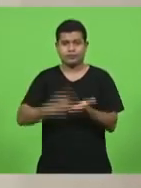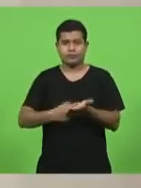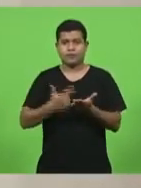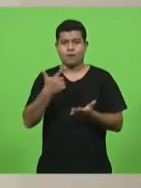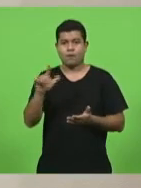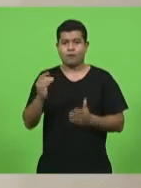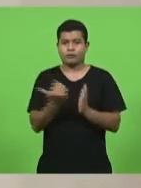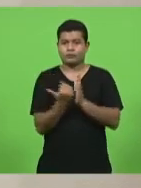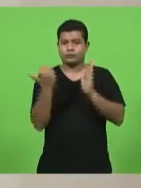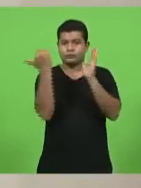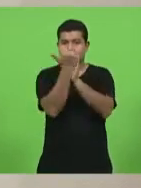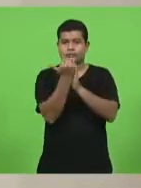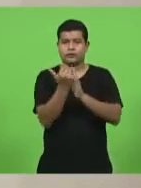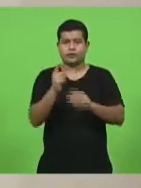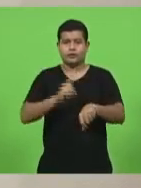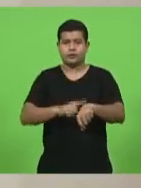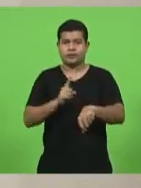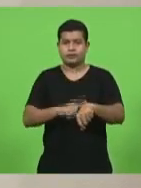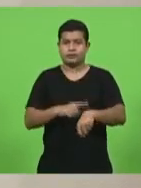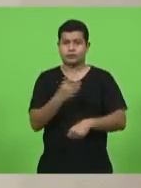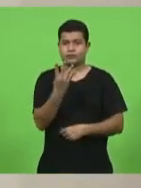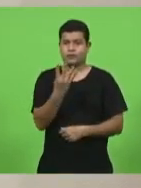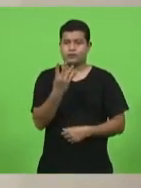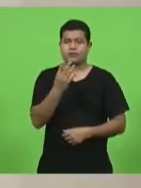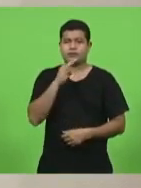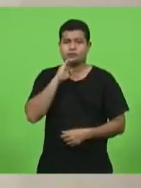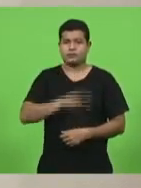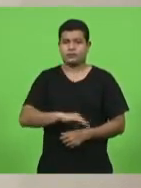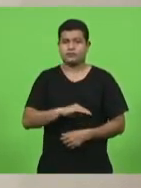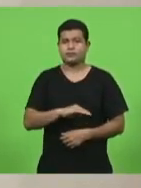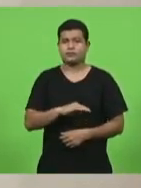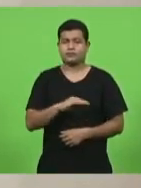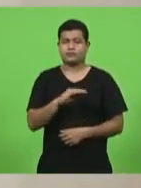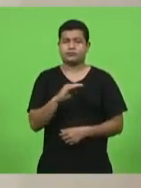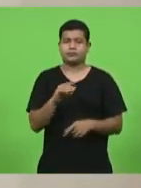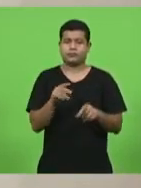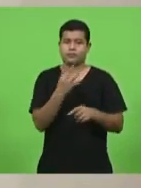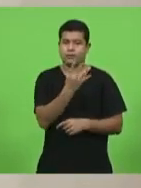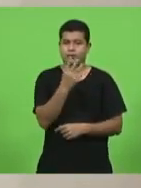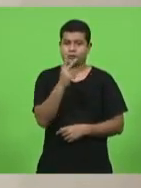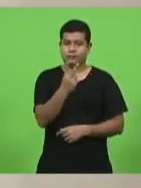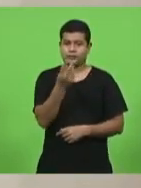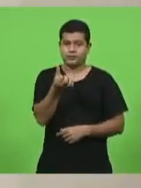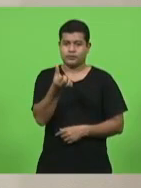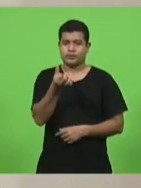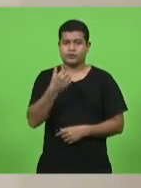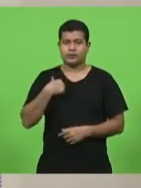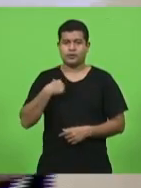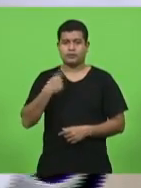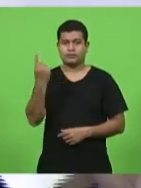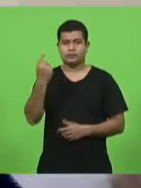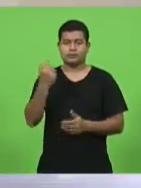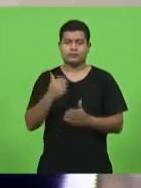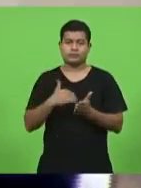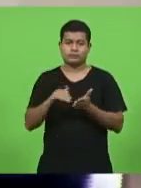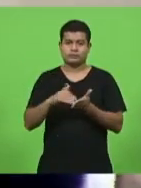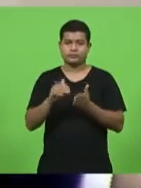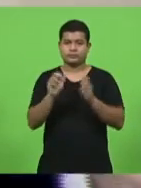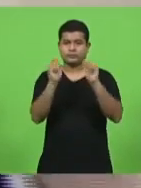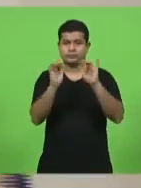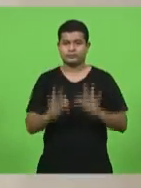extraordinária para as 16 horas e 26 minutos para constar, eu, primeiro secretário,